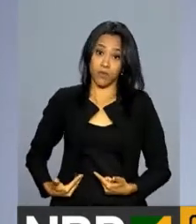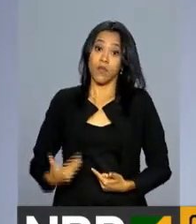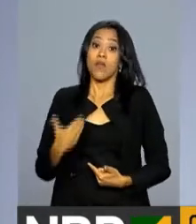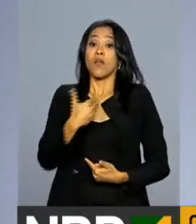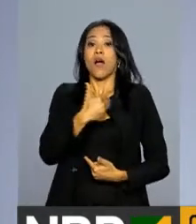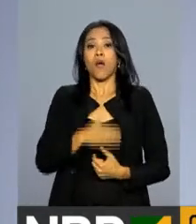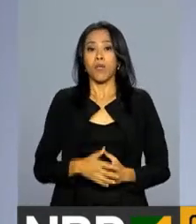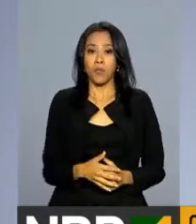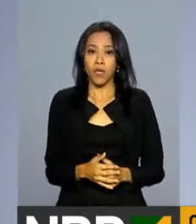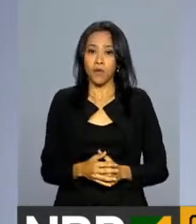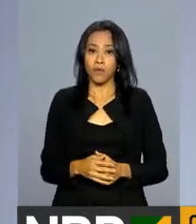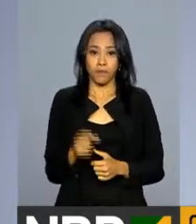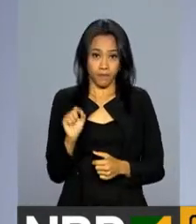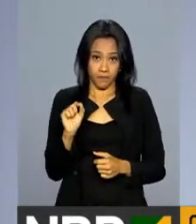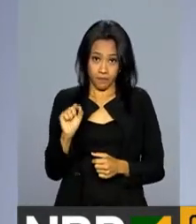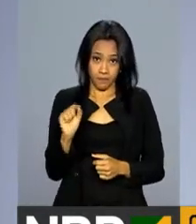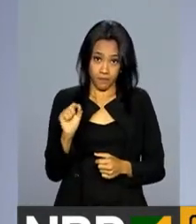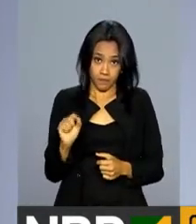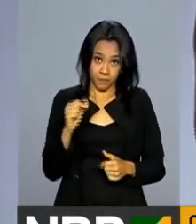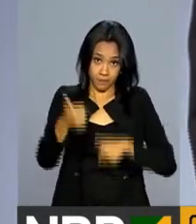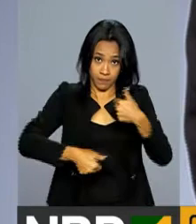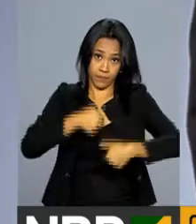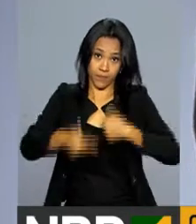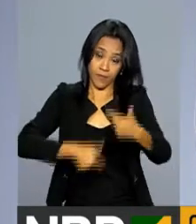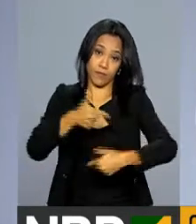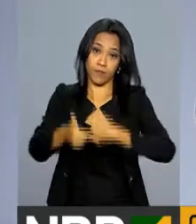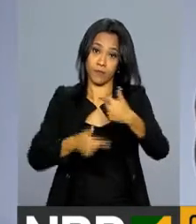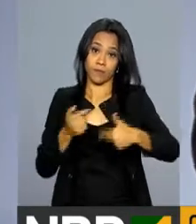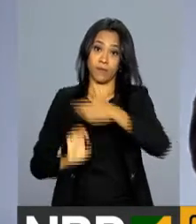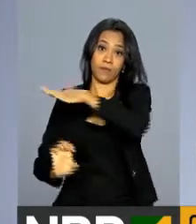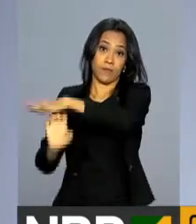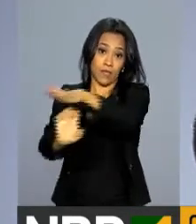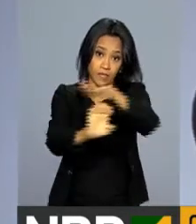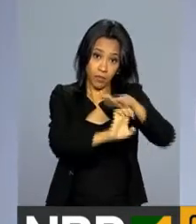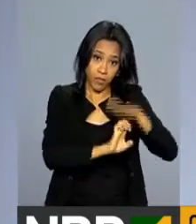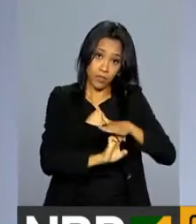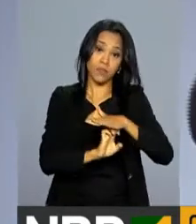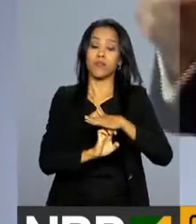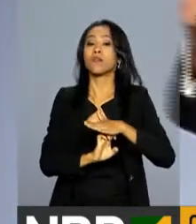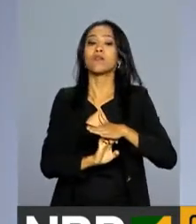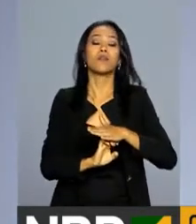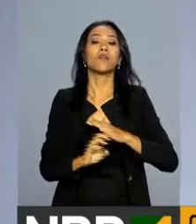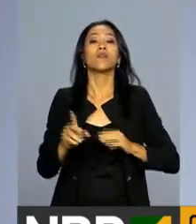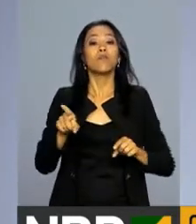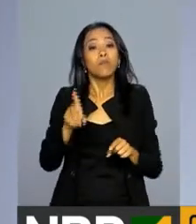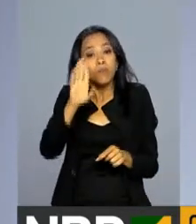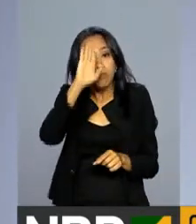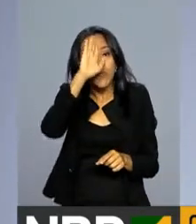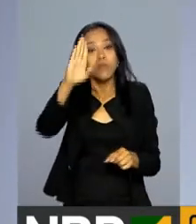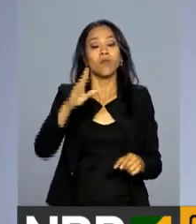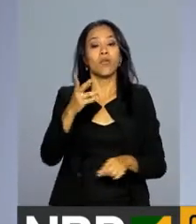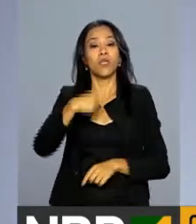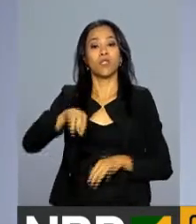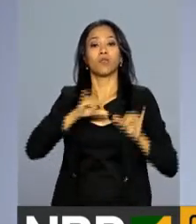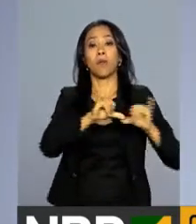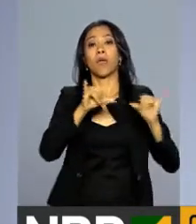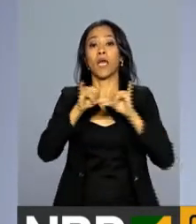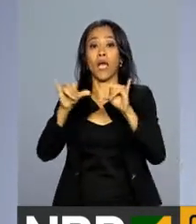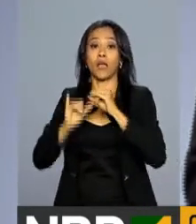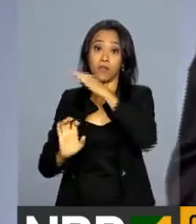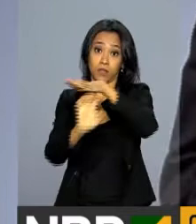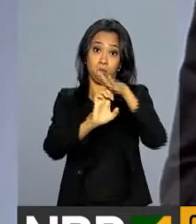governo e mais a ação da iniciativa privada no particular dos supermercados eu acho que os